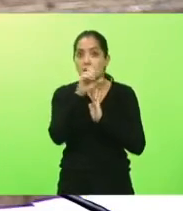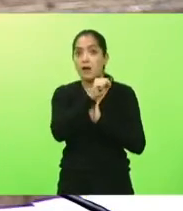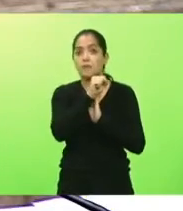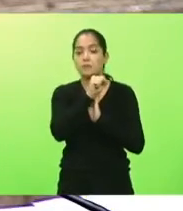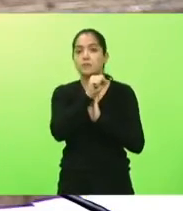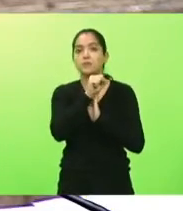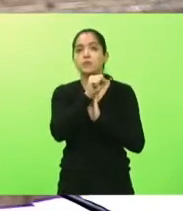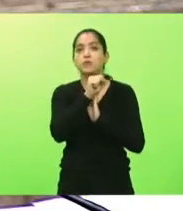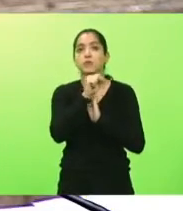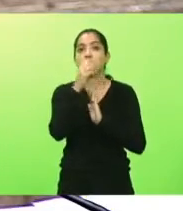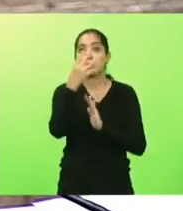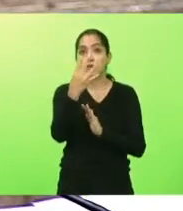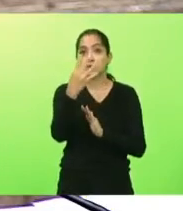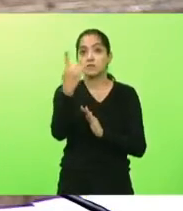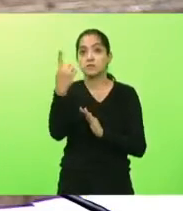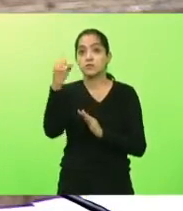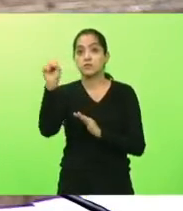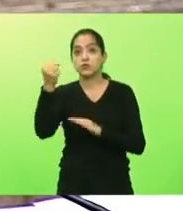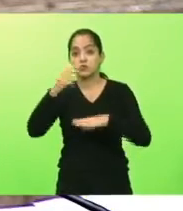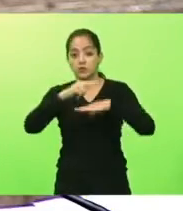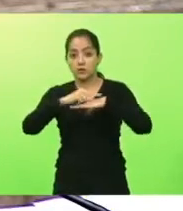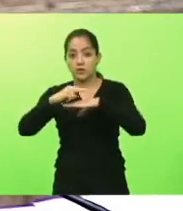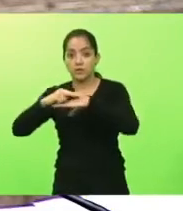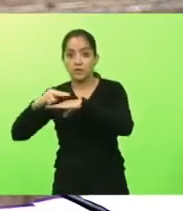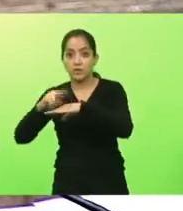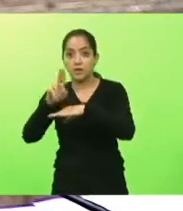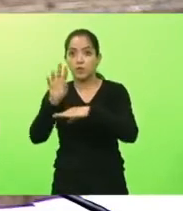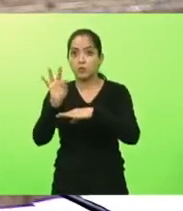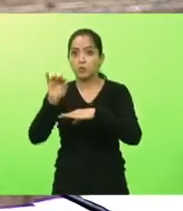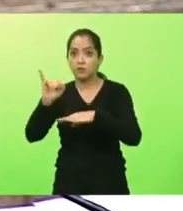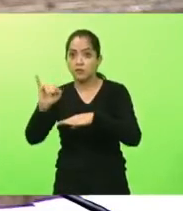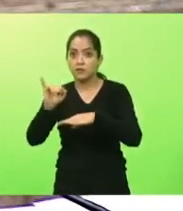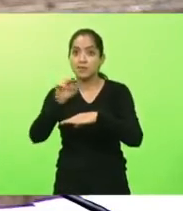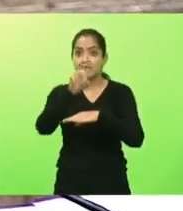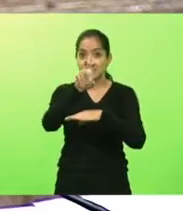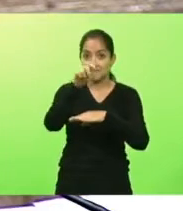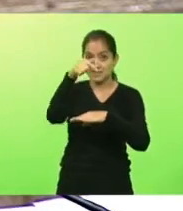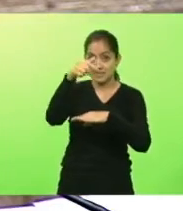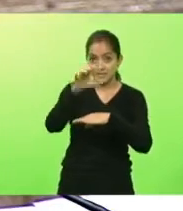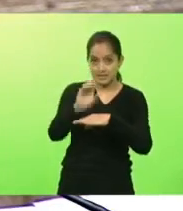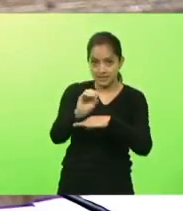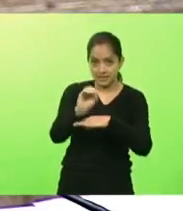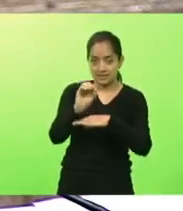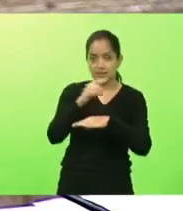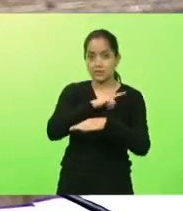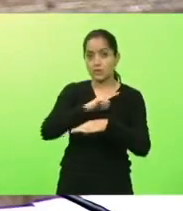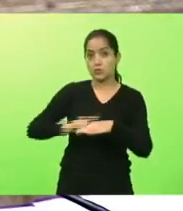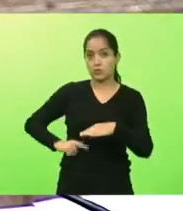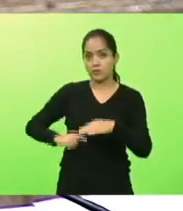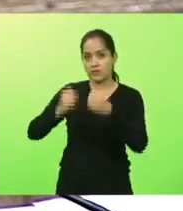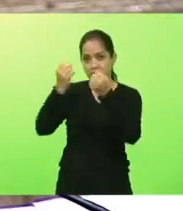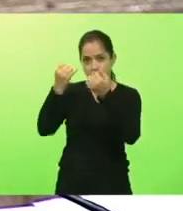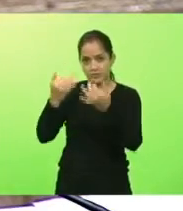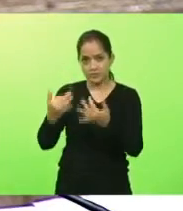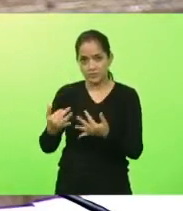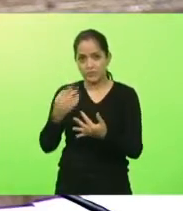418 habilitações de UTIs, dos 570 que o governador falou aqui na postagem dele,